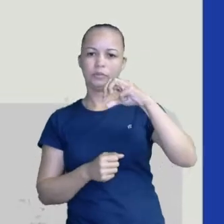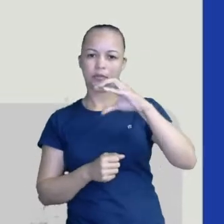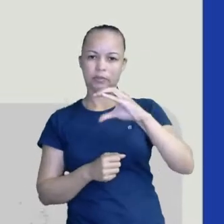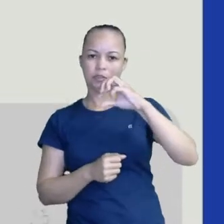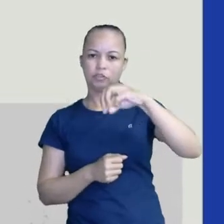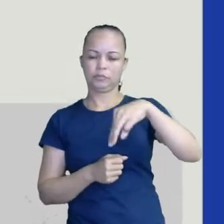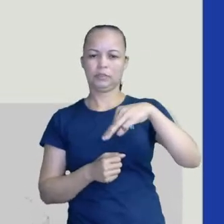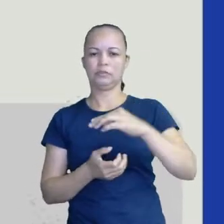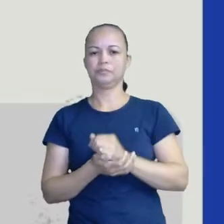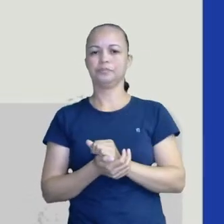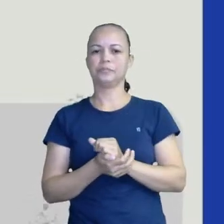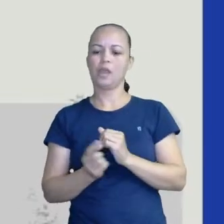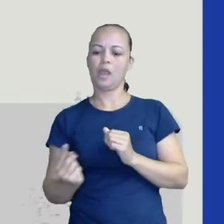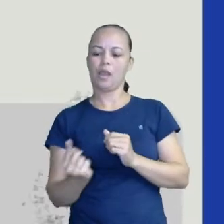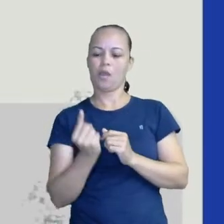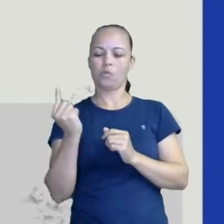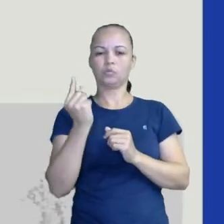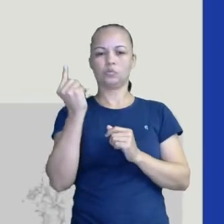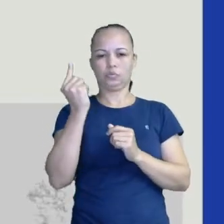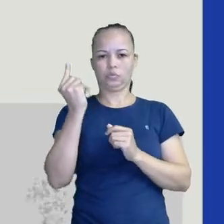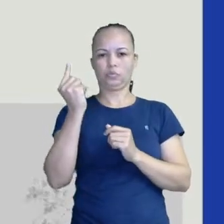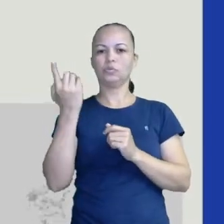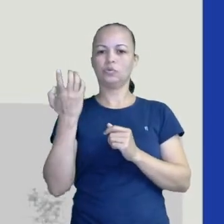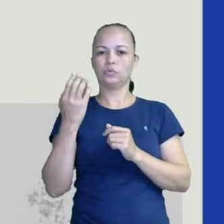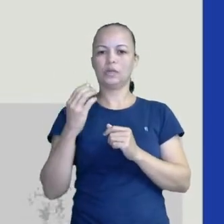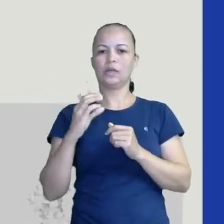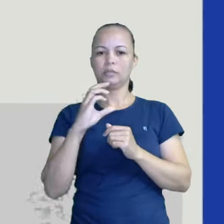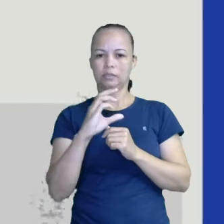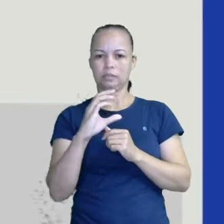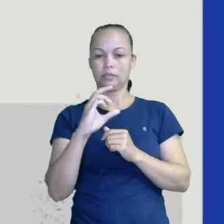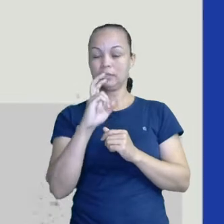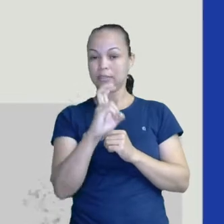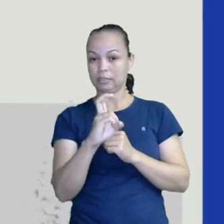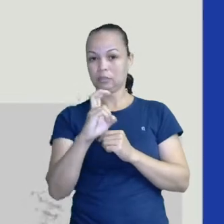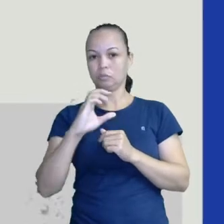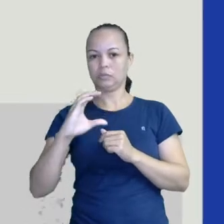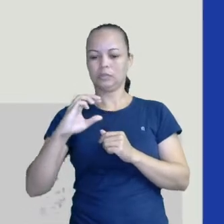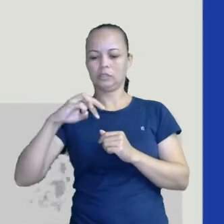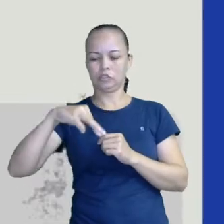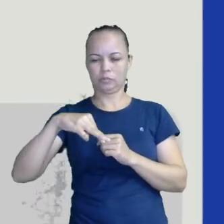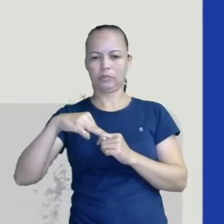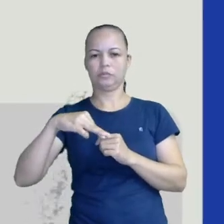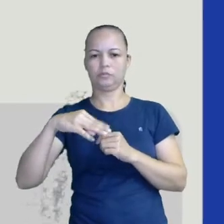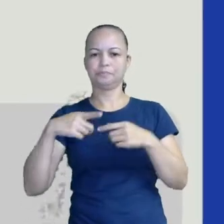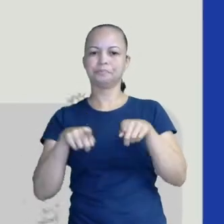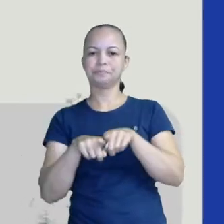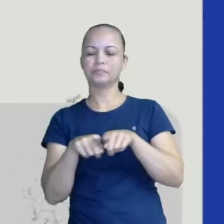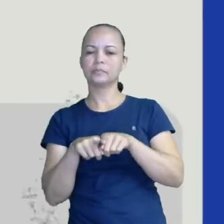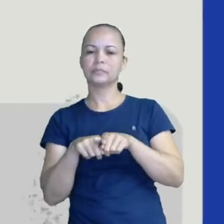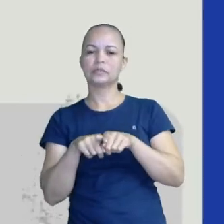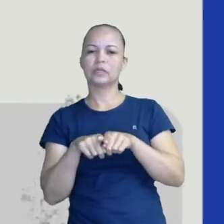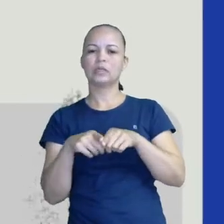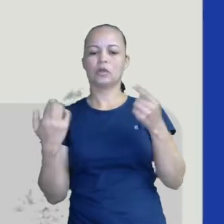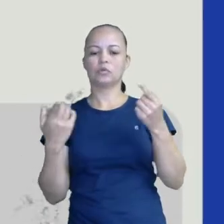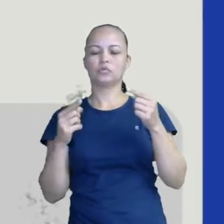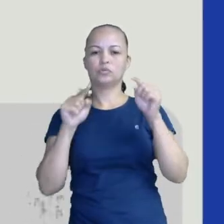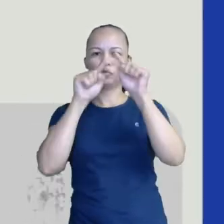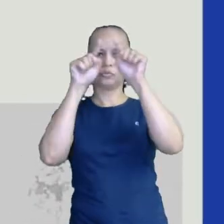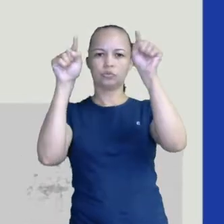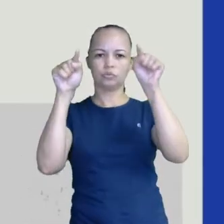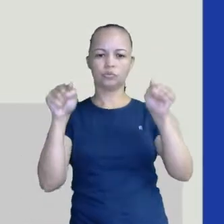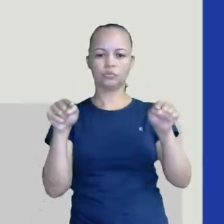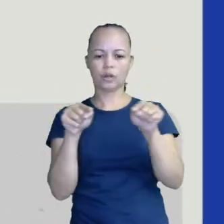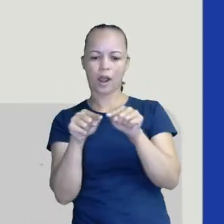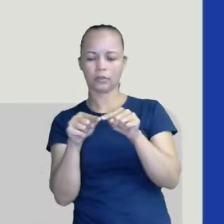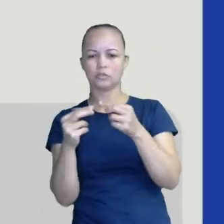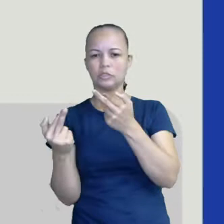cm quem é a minha altura 5 cm também porque o lado dos quadrados são os lados